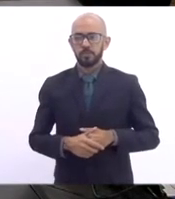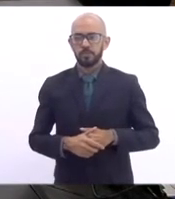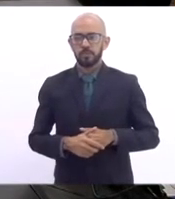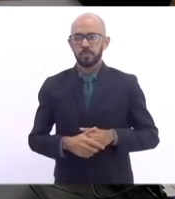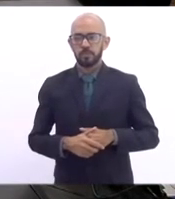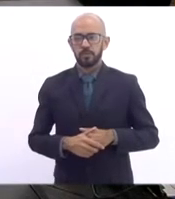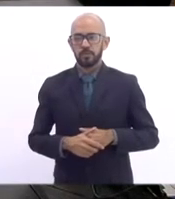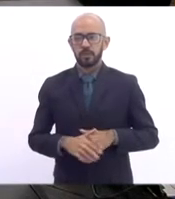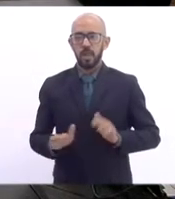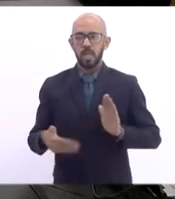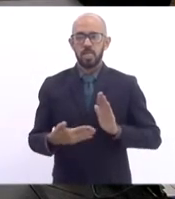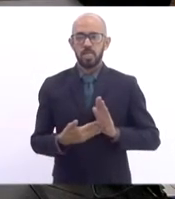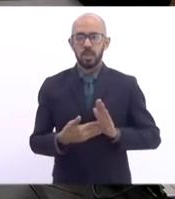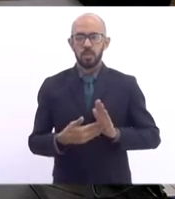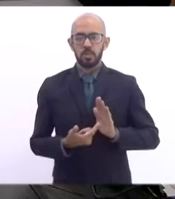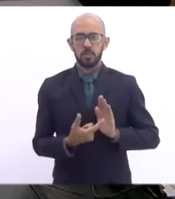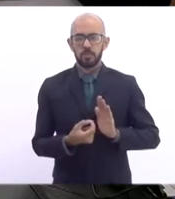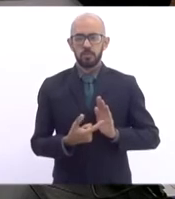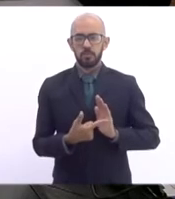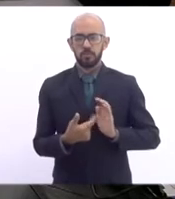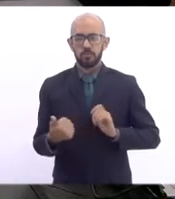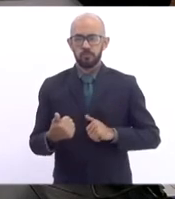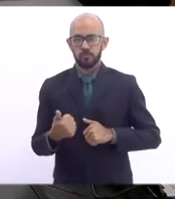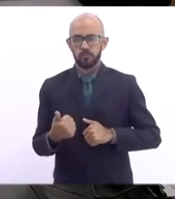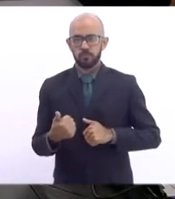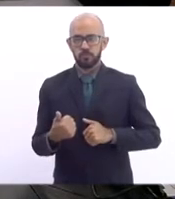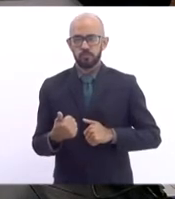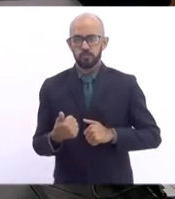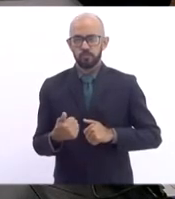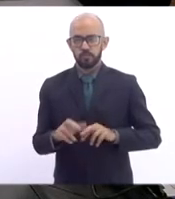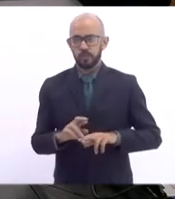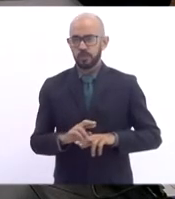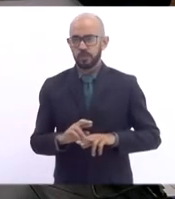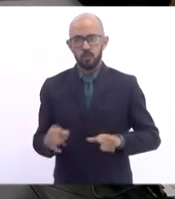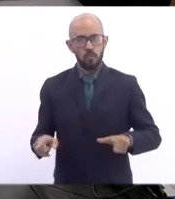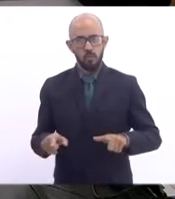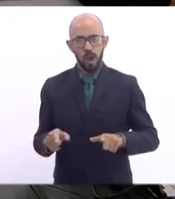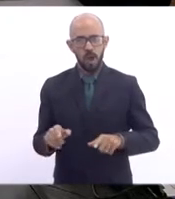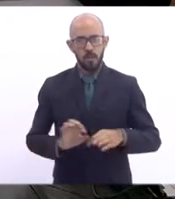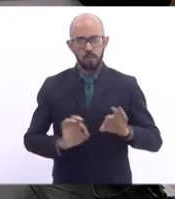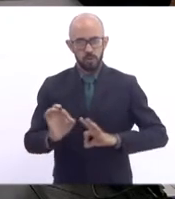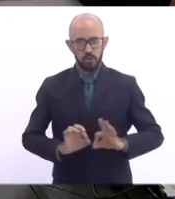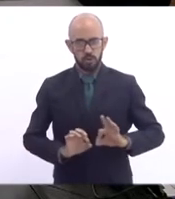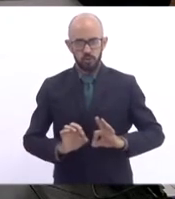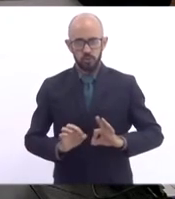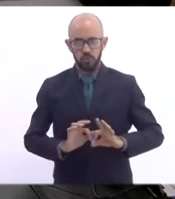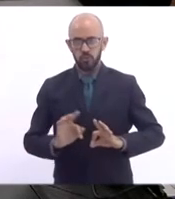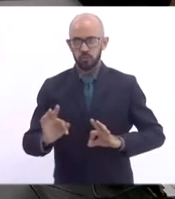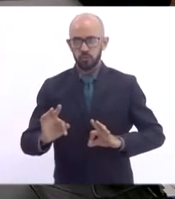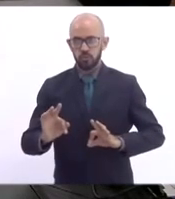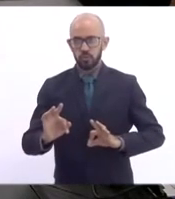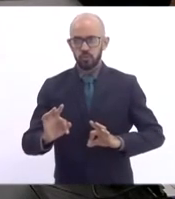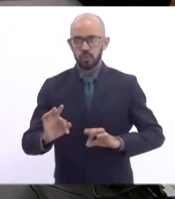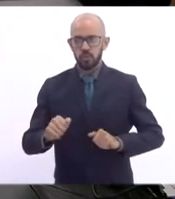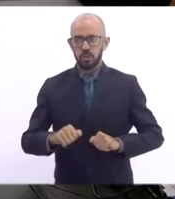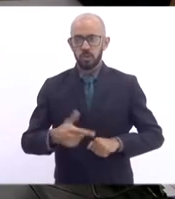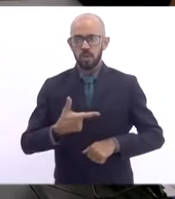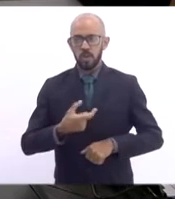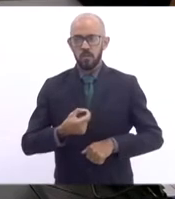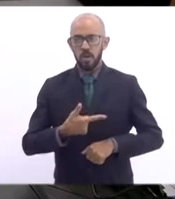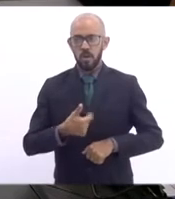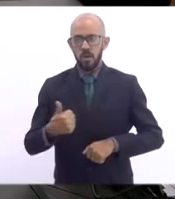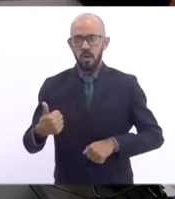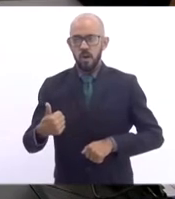e até 2021 que não é Projeção de futuro passou 2021 são